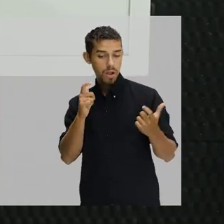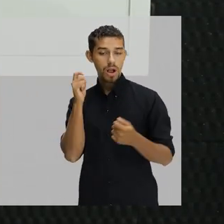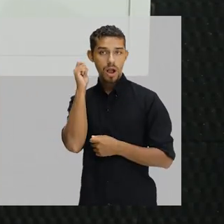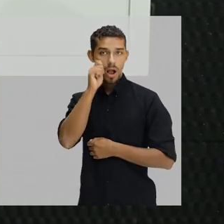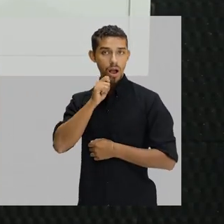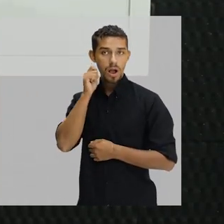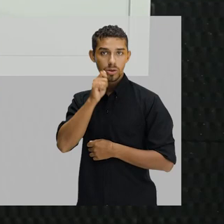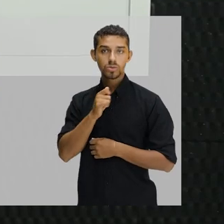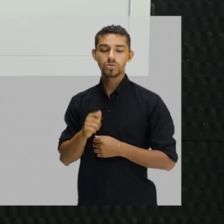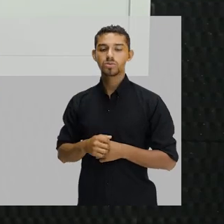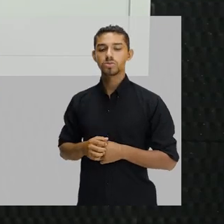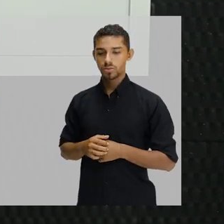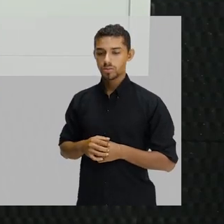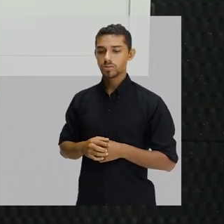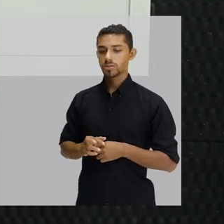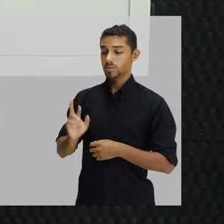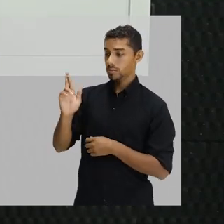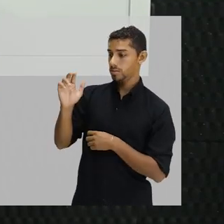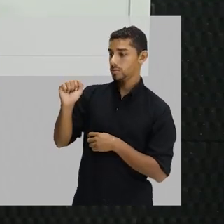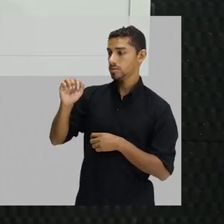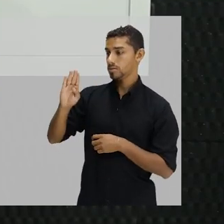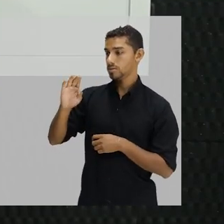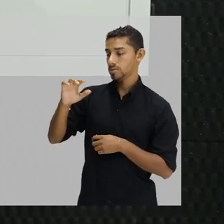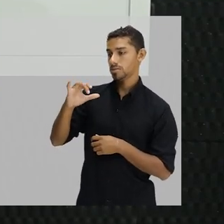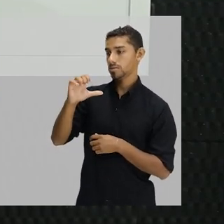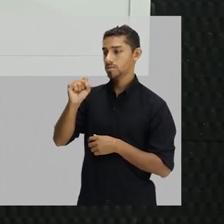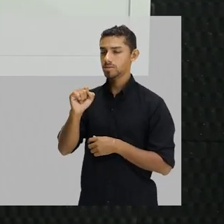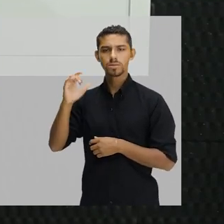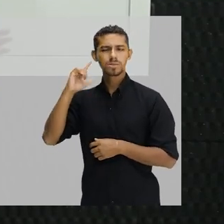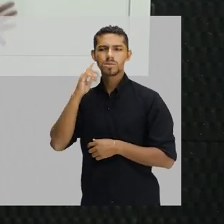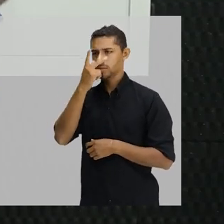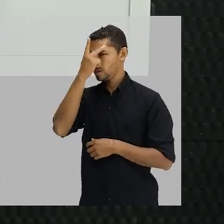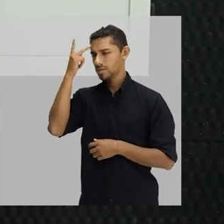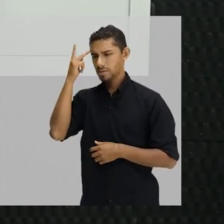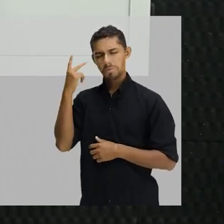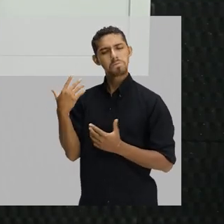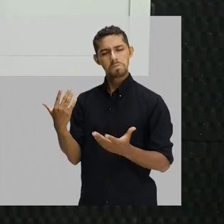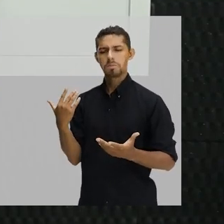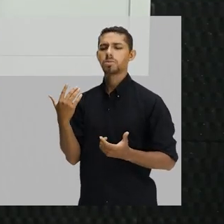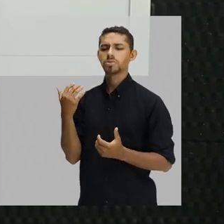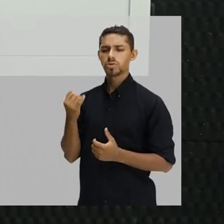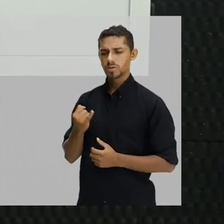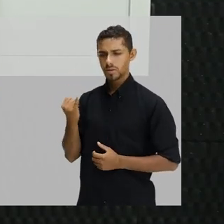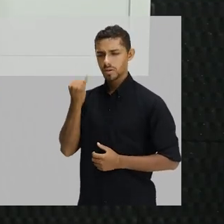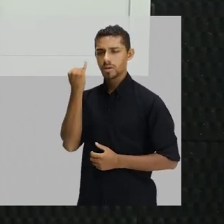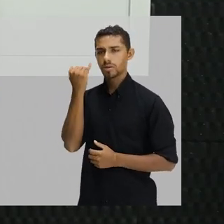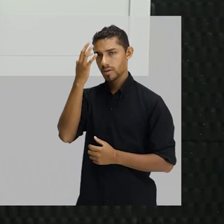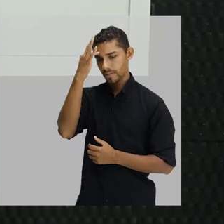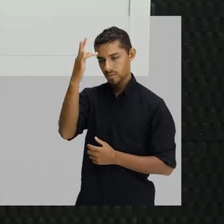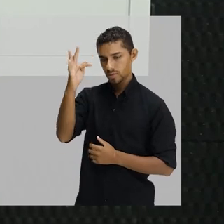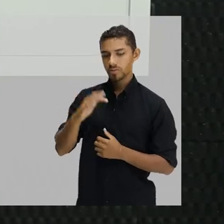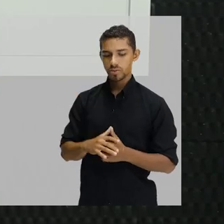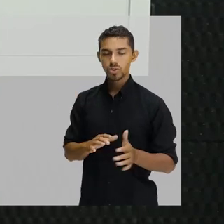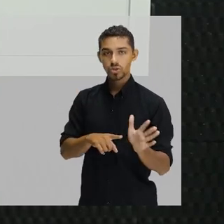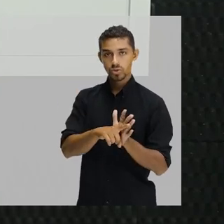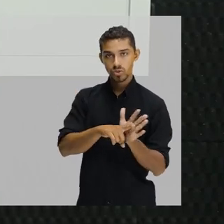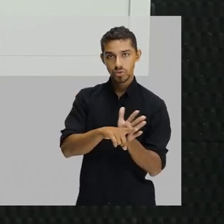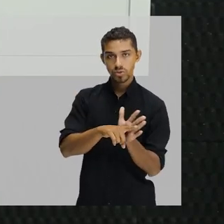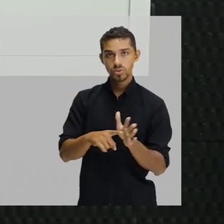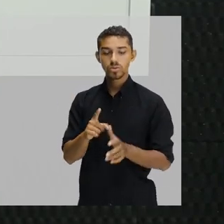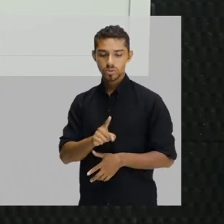autores, que é o Habermas, como eu já citei. O Habermas é uma figura ali consagrada da filosofia, eu te convido a fazer uma pesquisa sobre